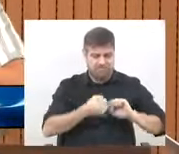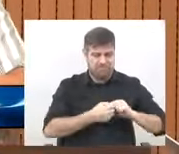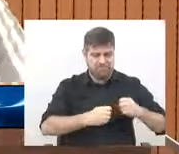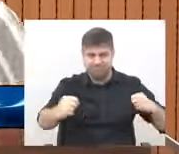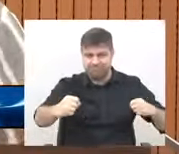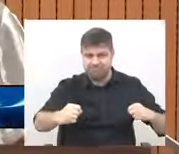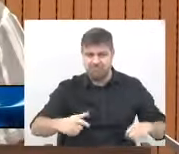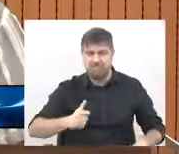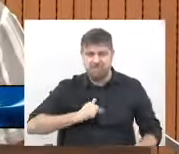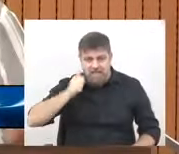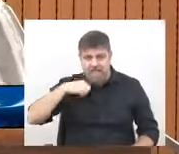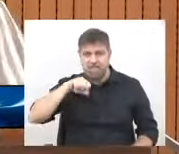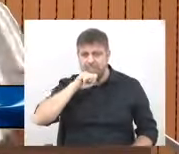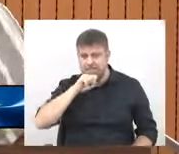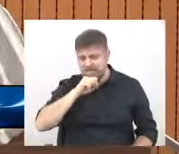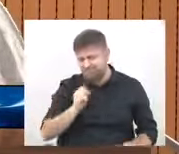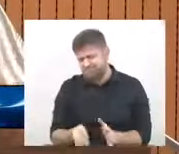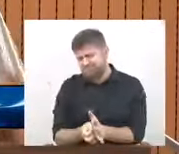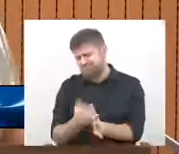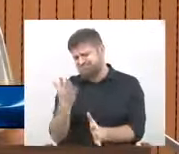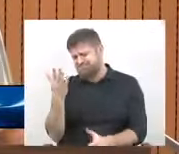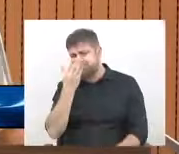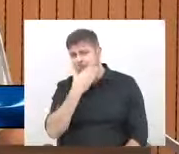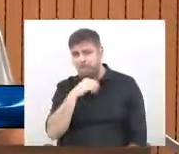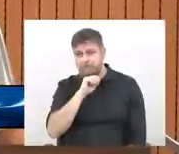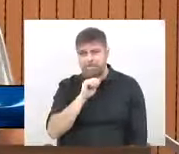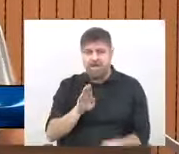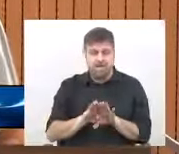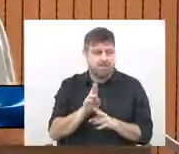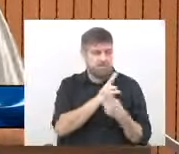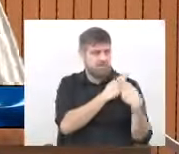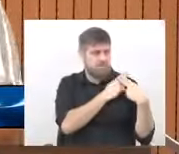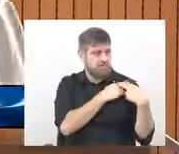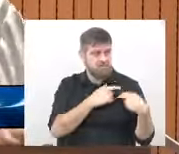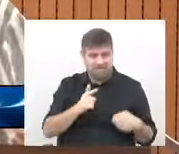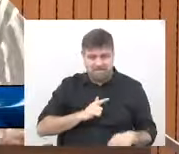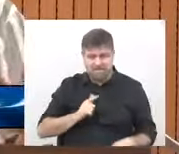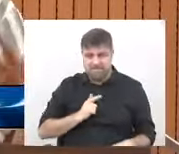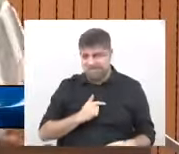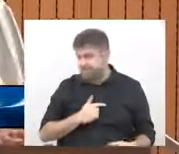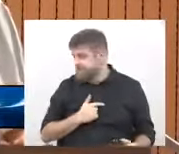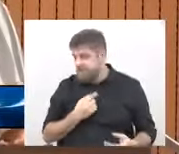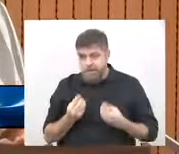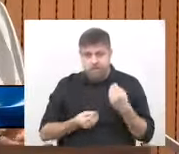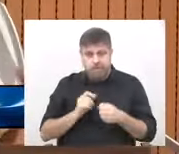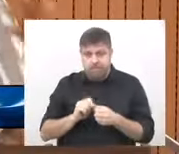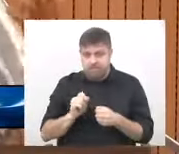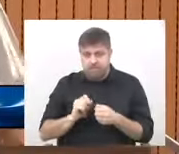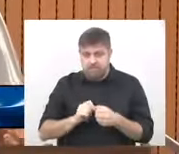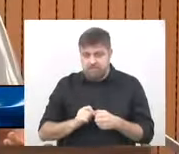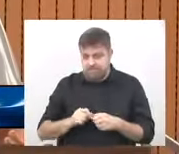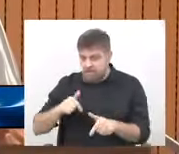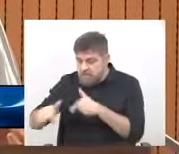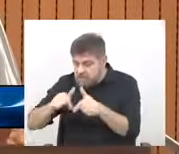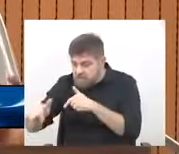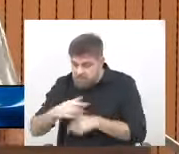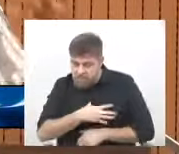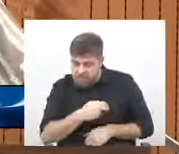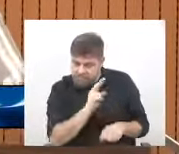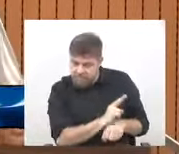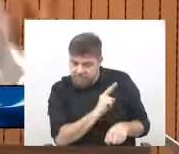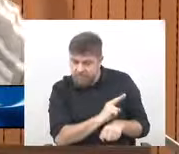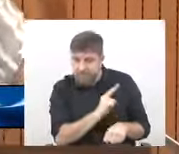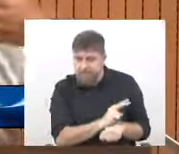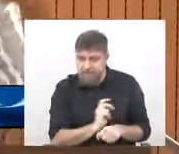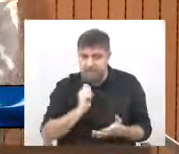inúmeras mães, pais e responsáveis que têm que se virar nos 30 para dar conta de trabalhar e ter